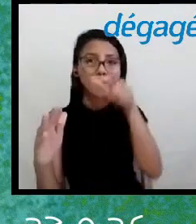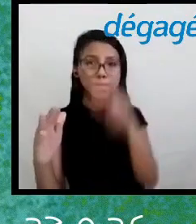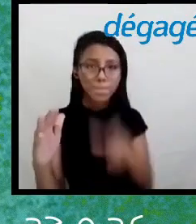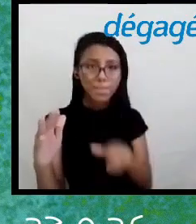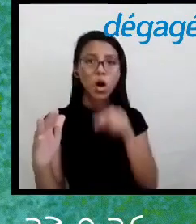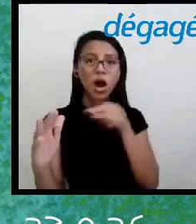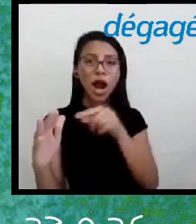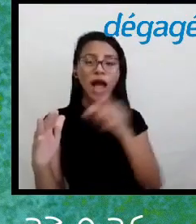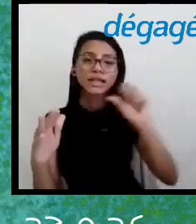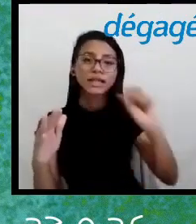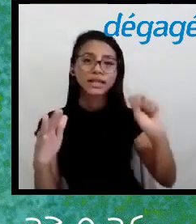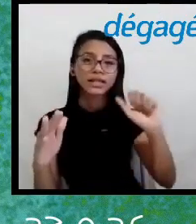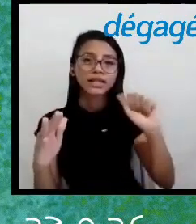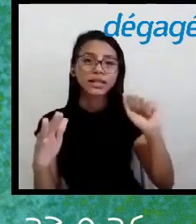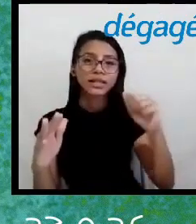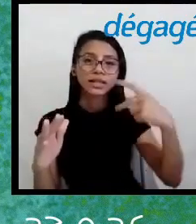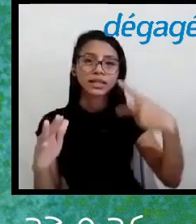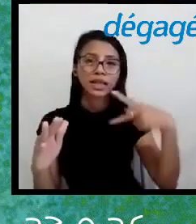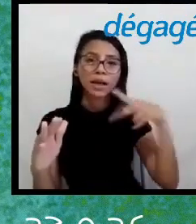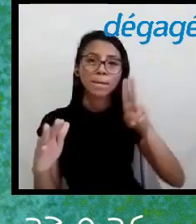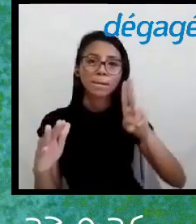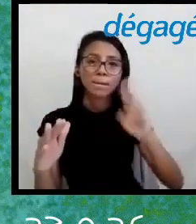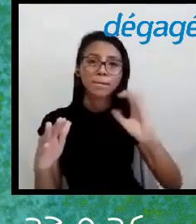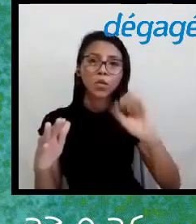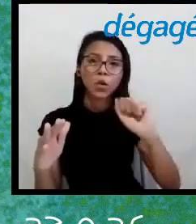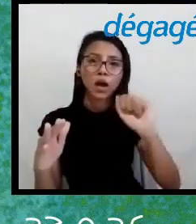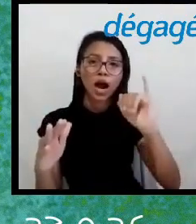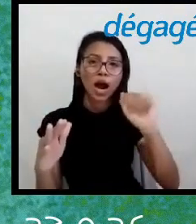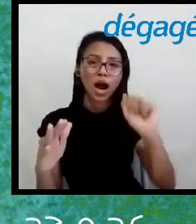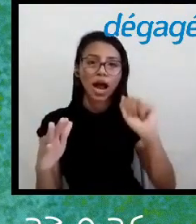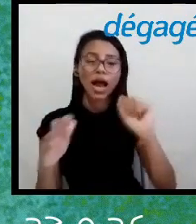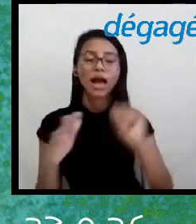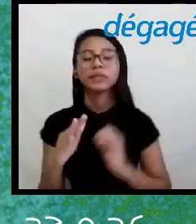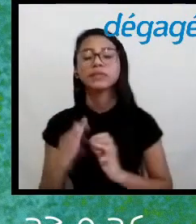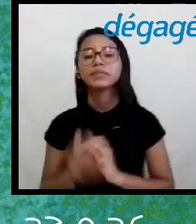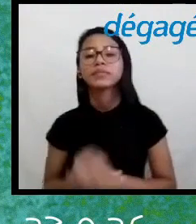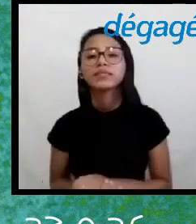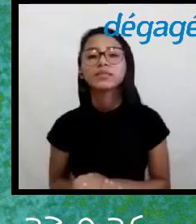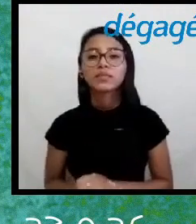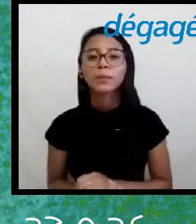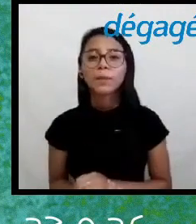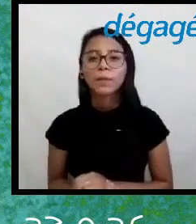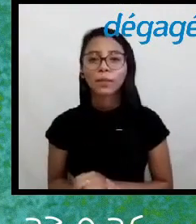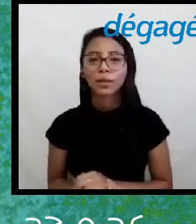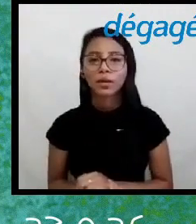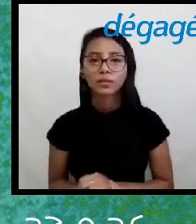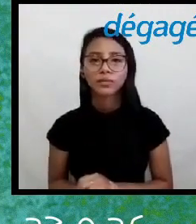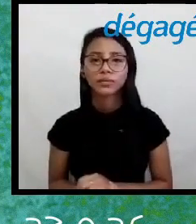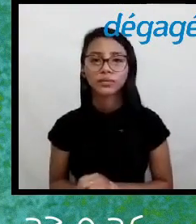E a gente promove esses encontros de arte para geral aqui na casa, né? É um